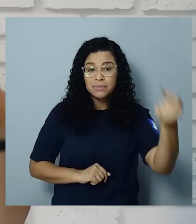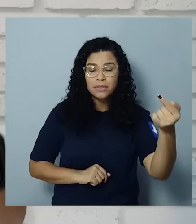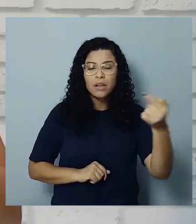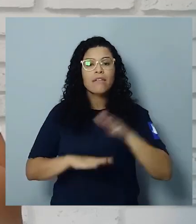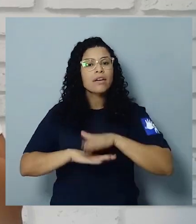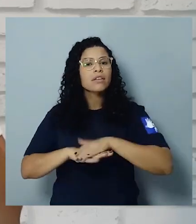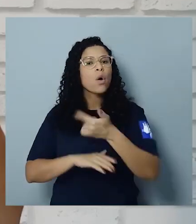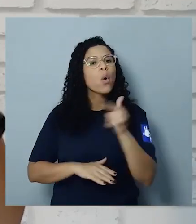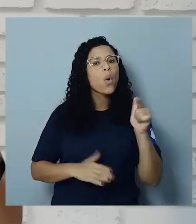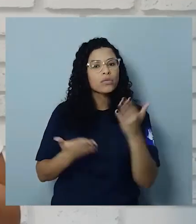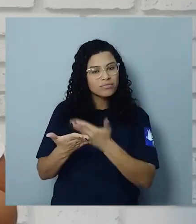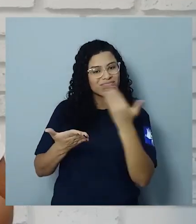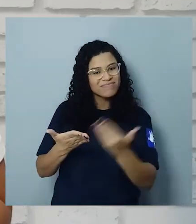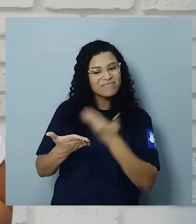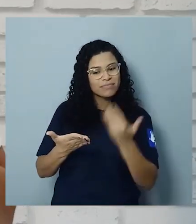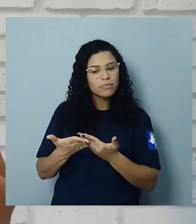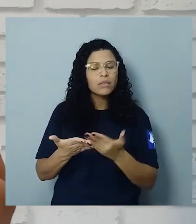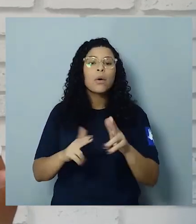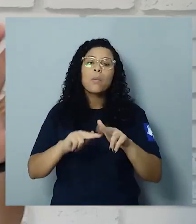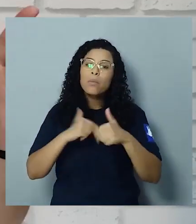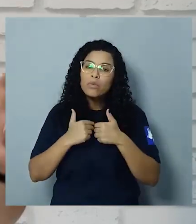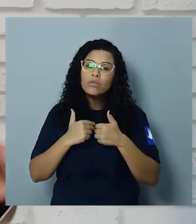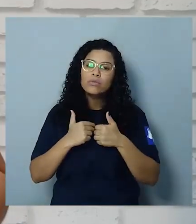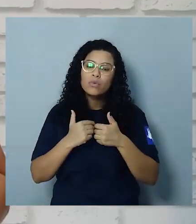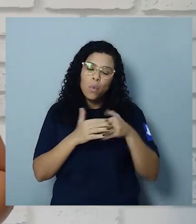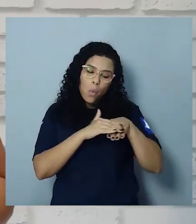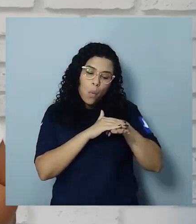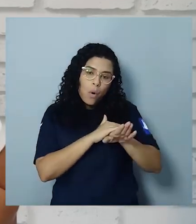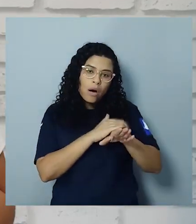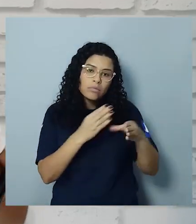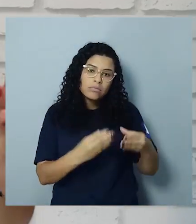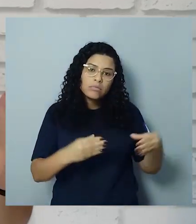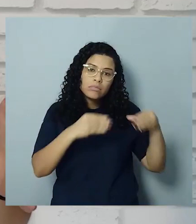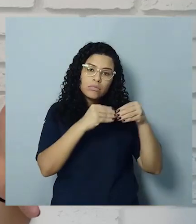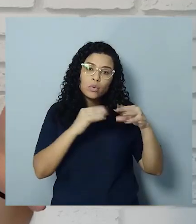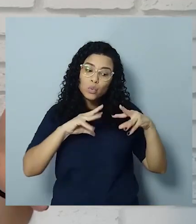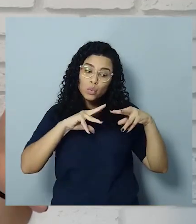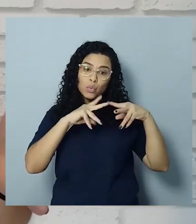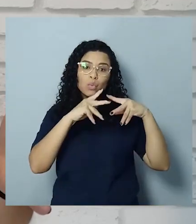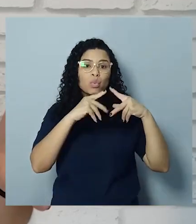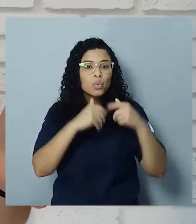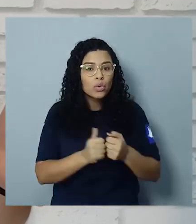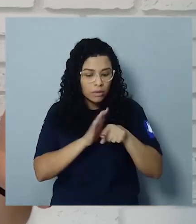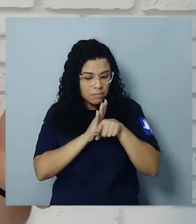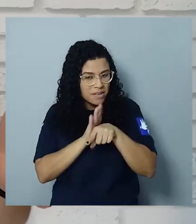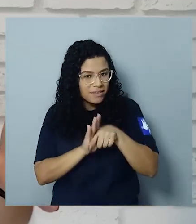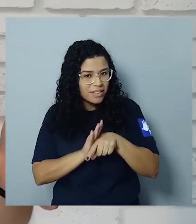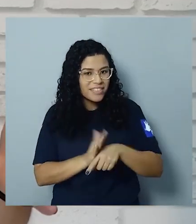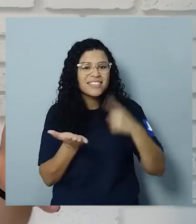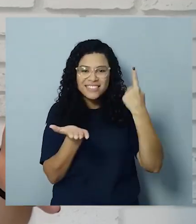iremos fazer outras folhas desse livro Por isso a um saquinho aí e começa a guardar